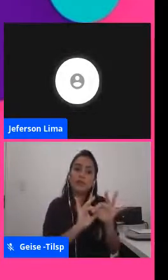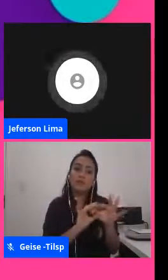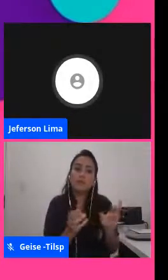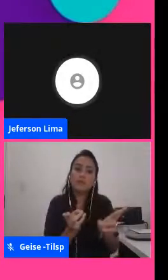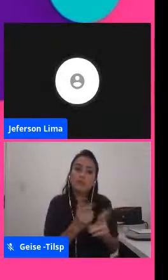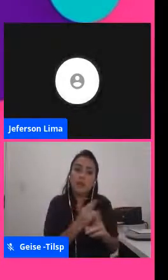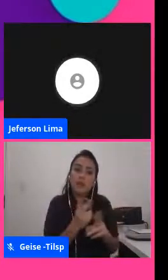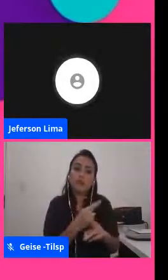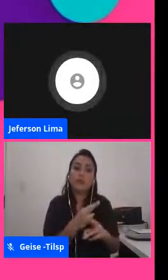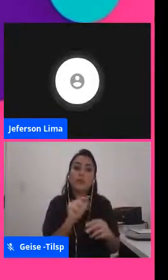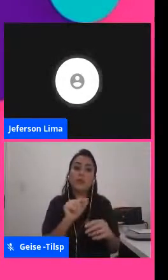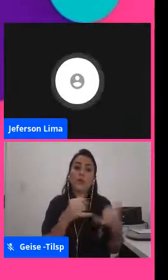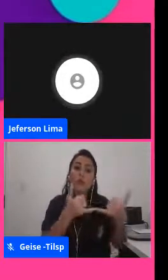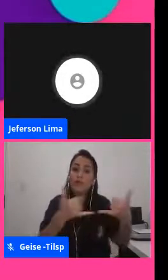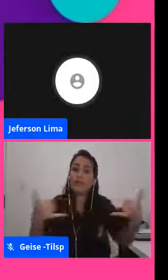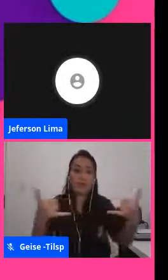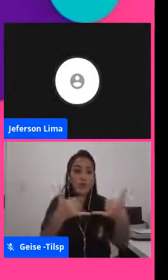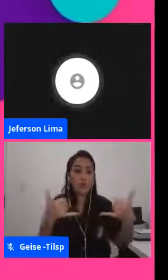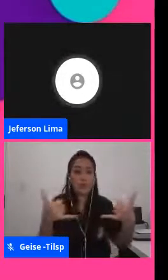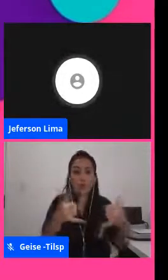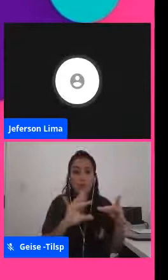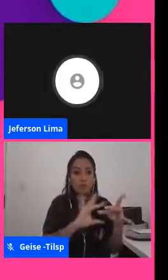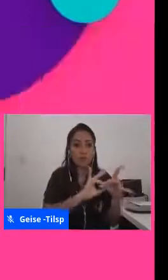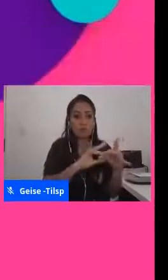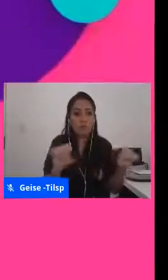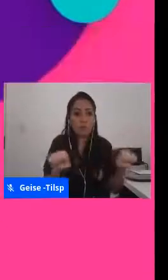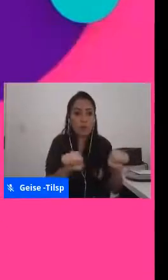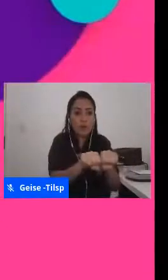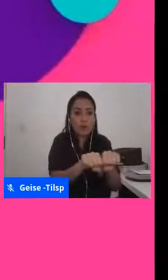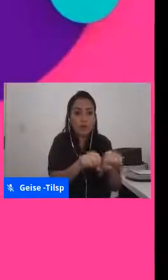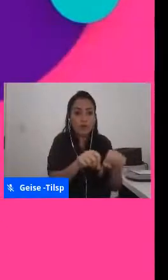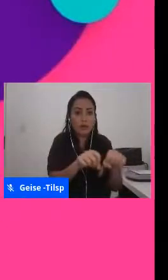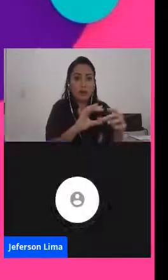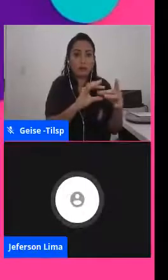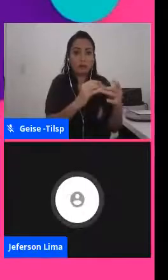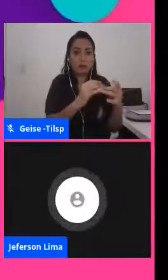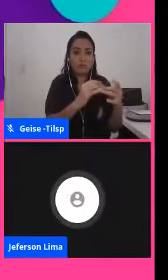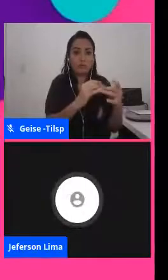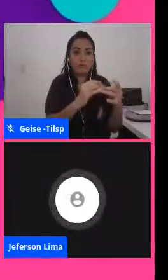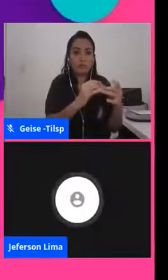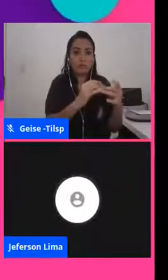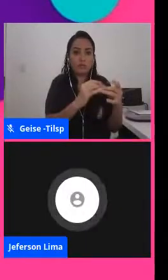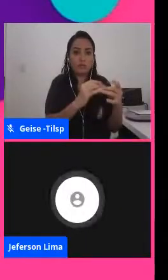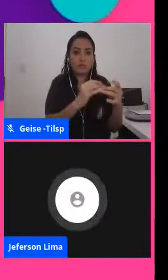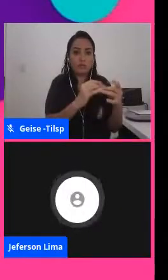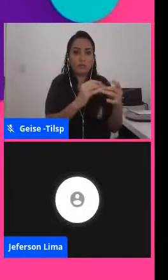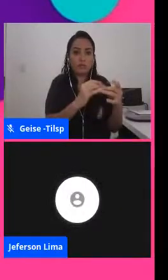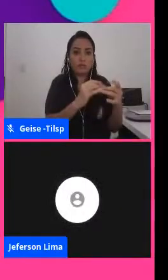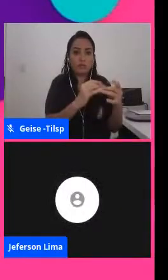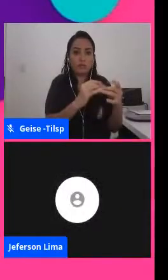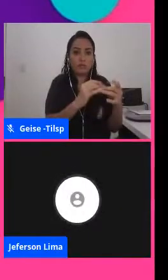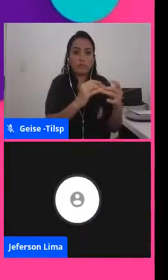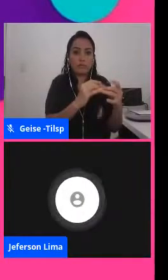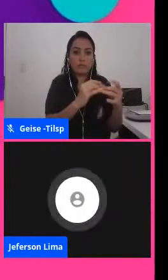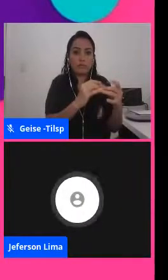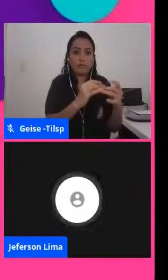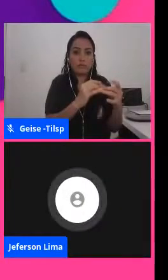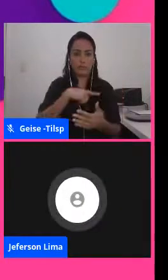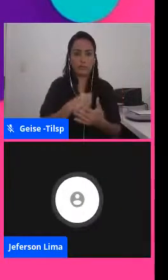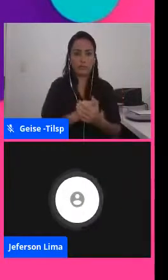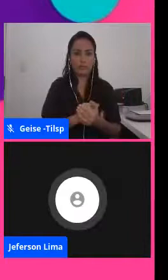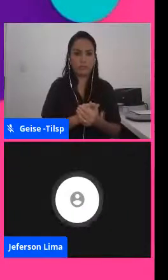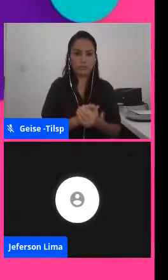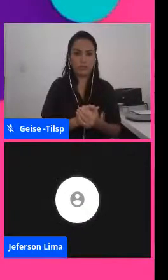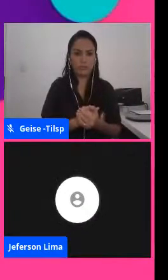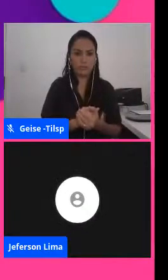nada impede. A gente tem várias portas aqui, que elas têm um nome, elas é GPIO, General